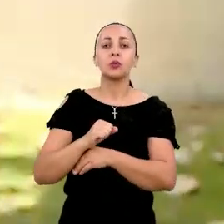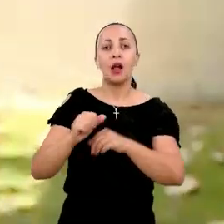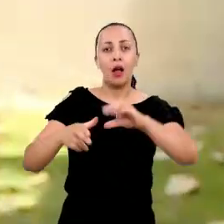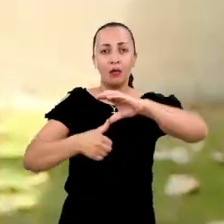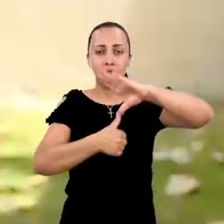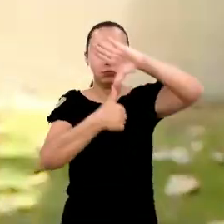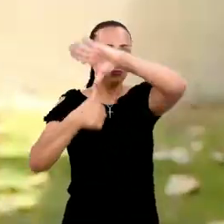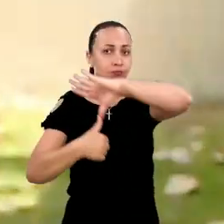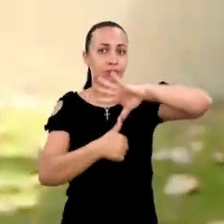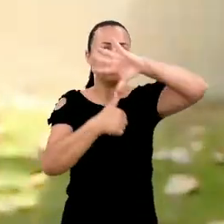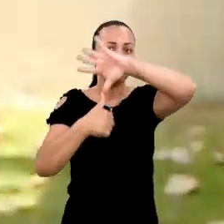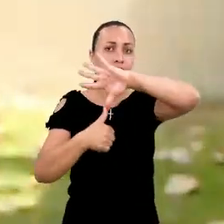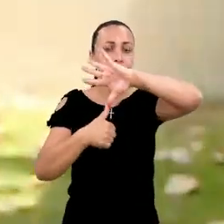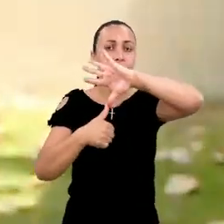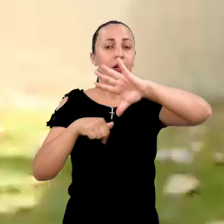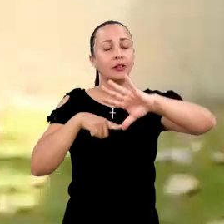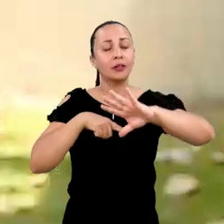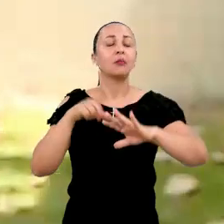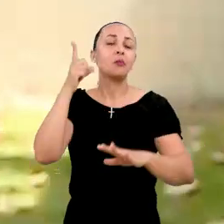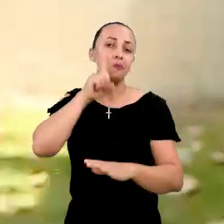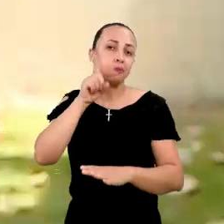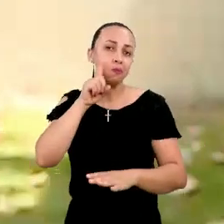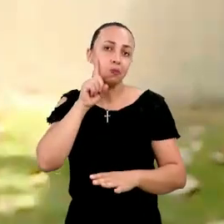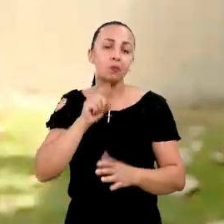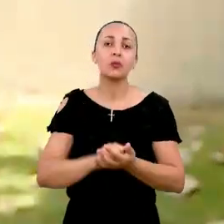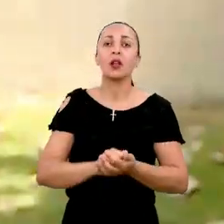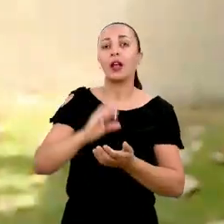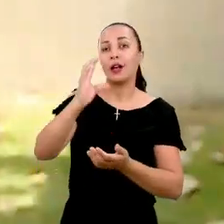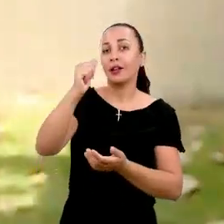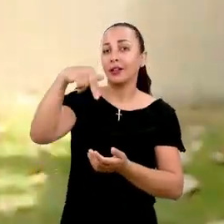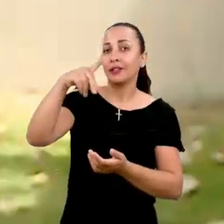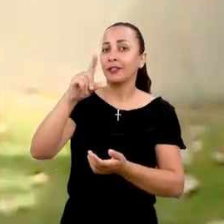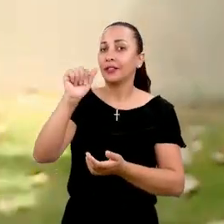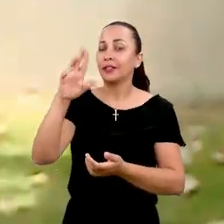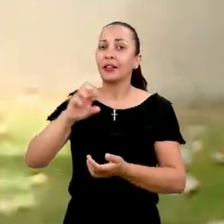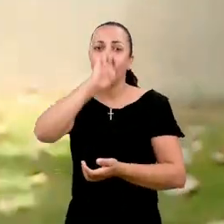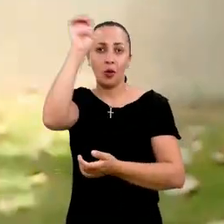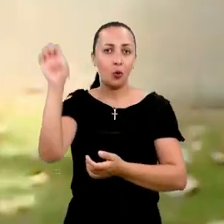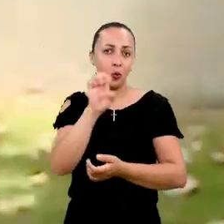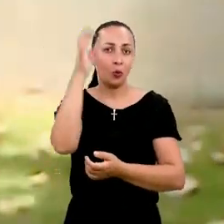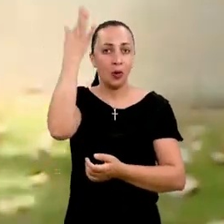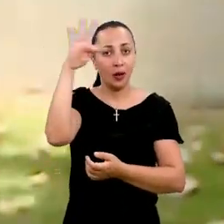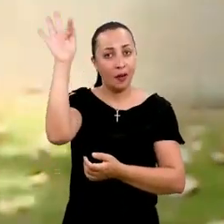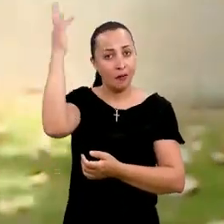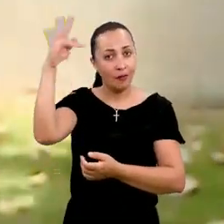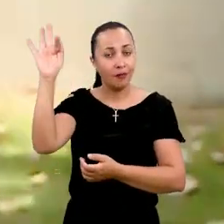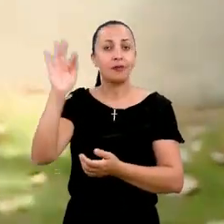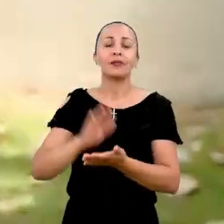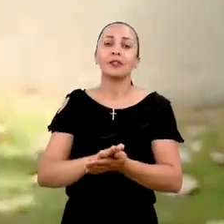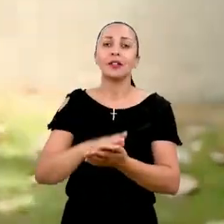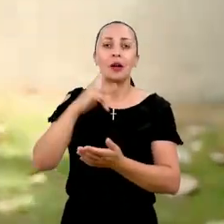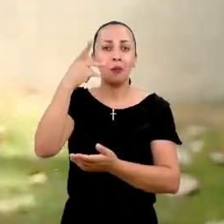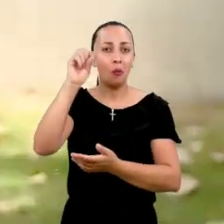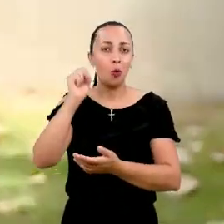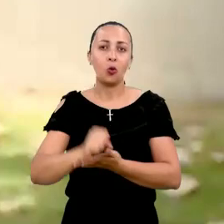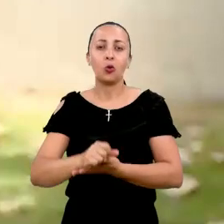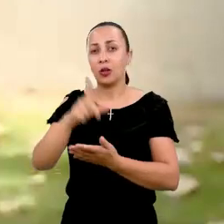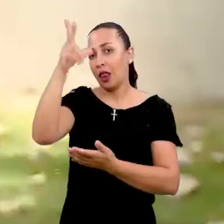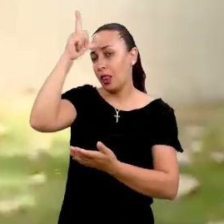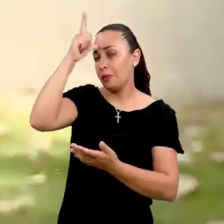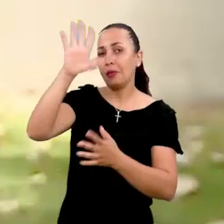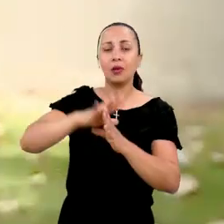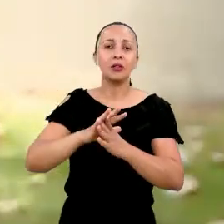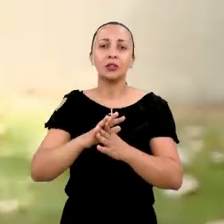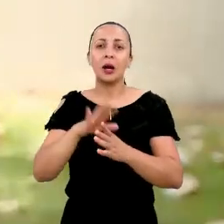do Norte nós temos integrantes, né, nos Estados Unidos, no Canadá e na Europa, né, na França, na Polônia,